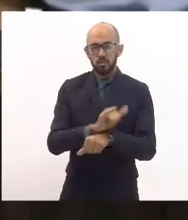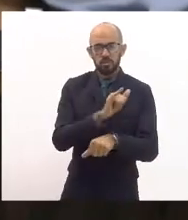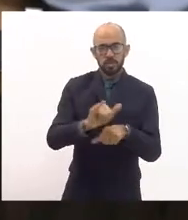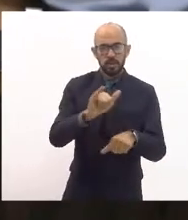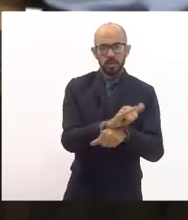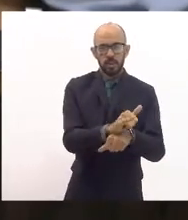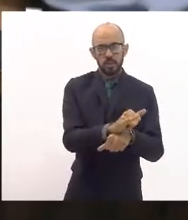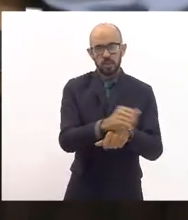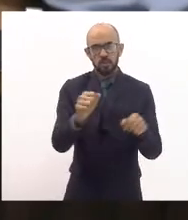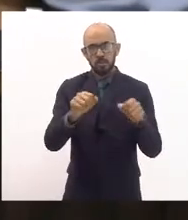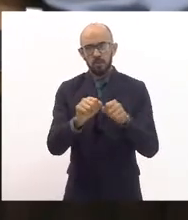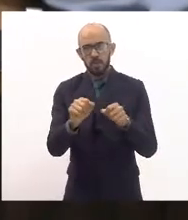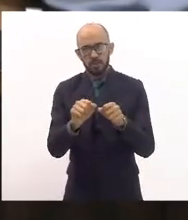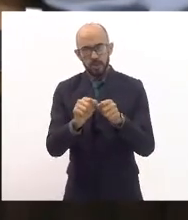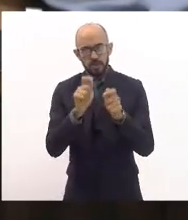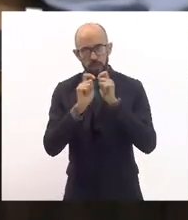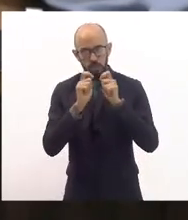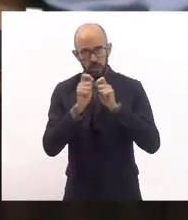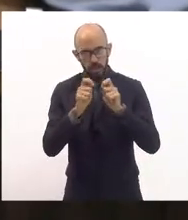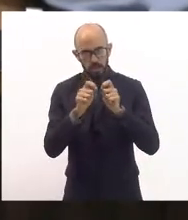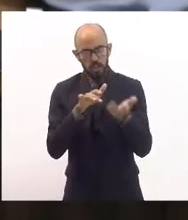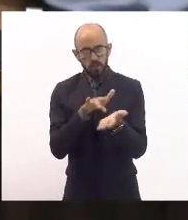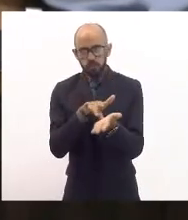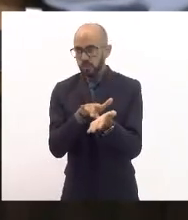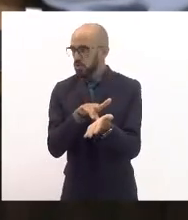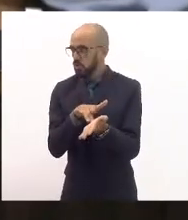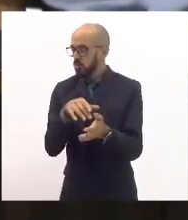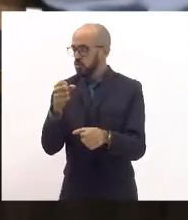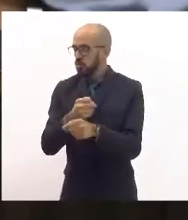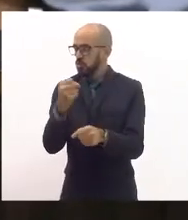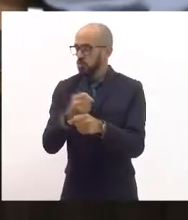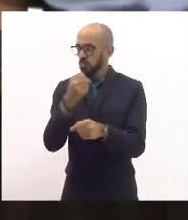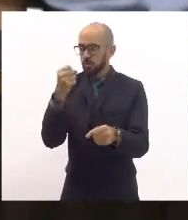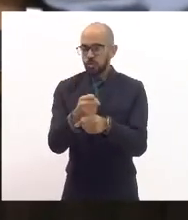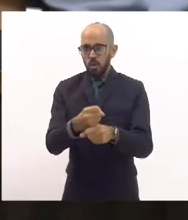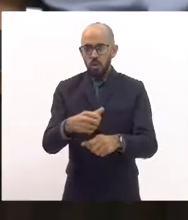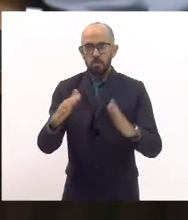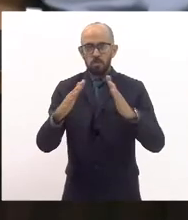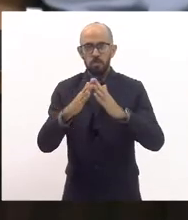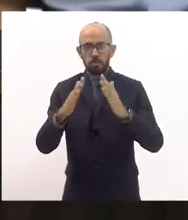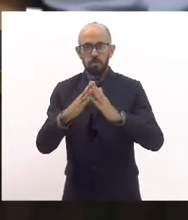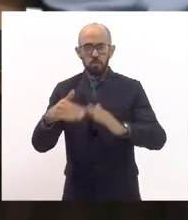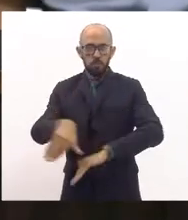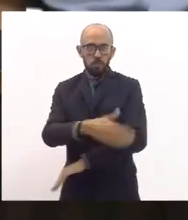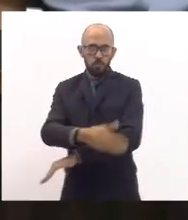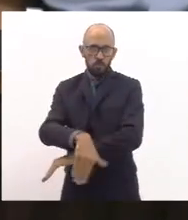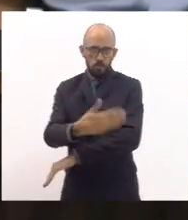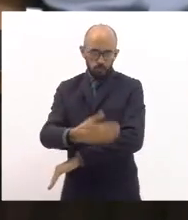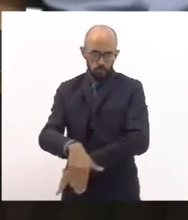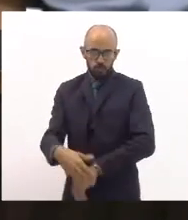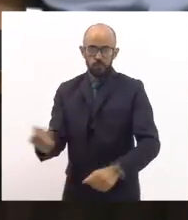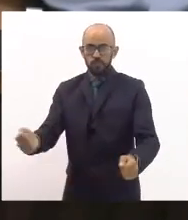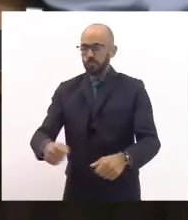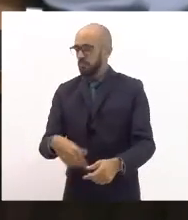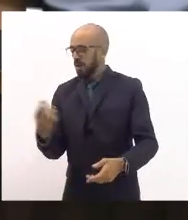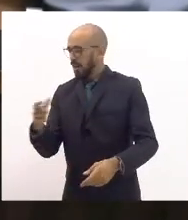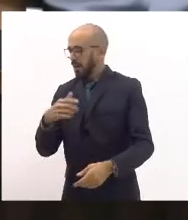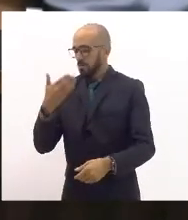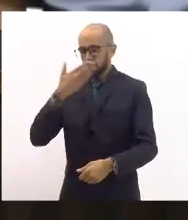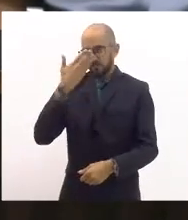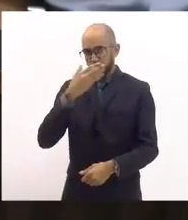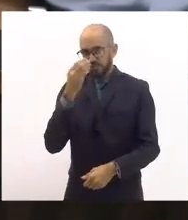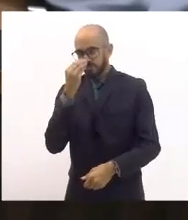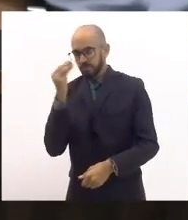o pedreiro para mostrar a vida dura nos canteiros de obra foi morador de rua para revelar o cotidiano destes invisíveis